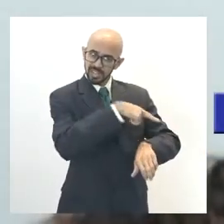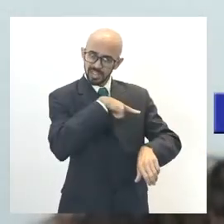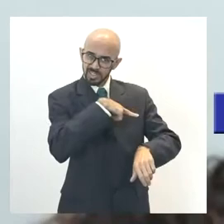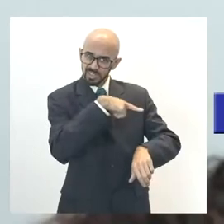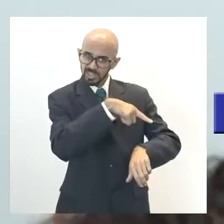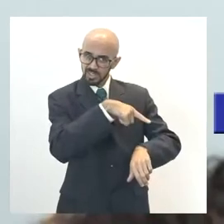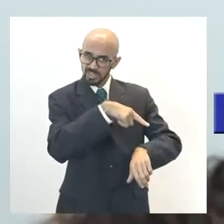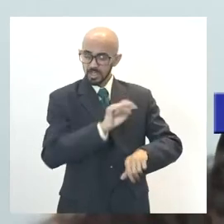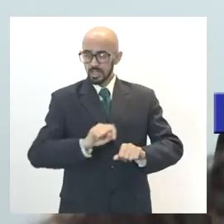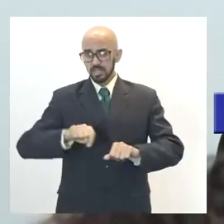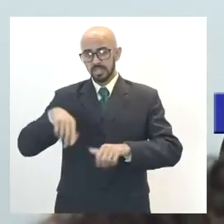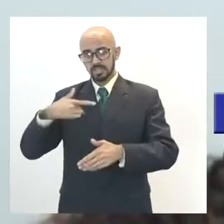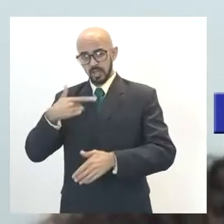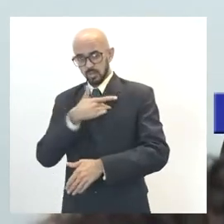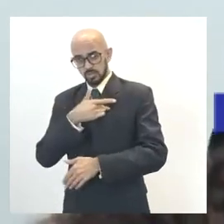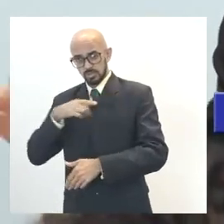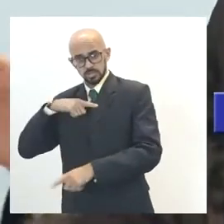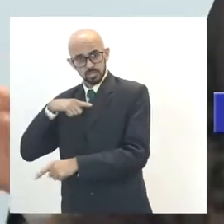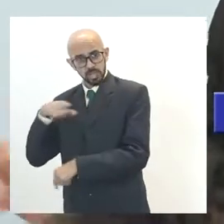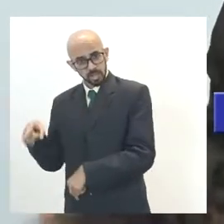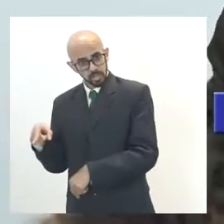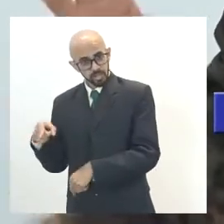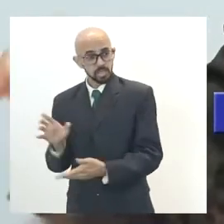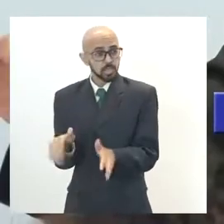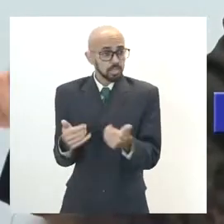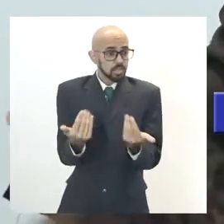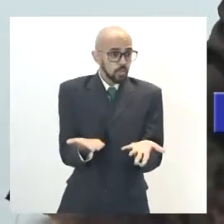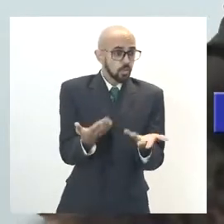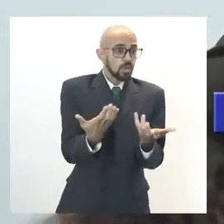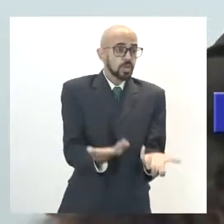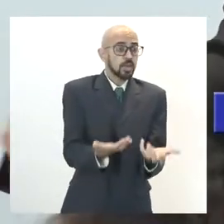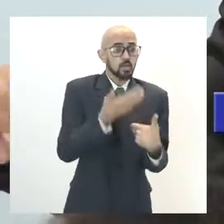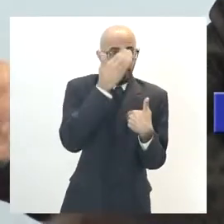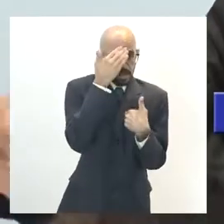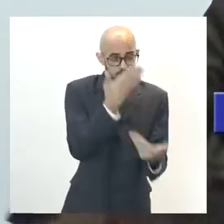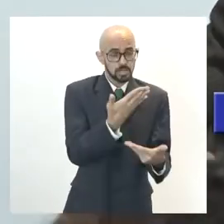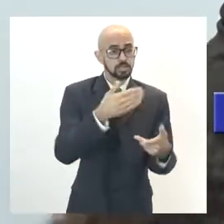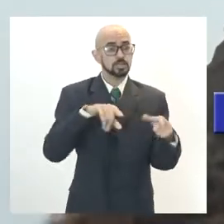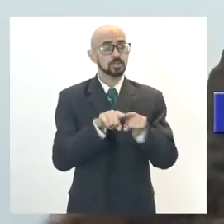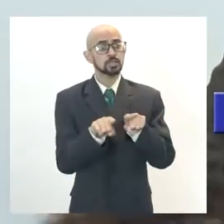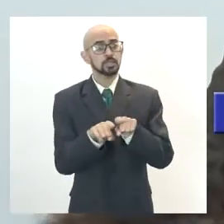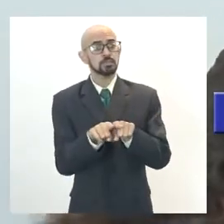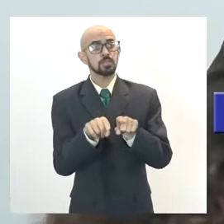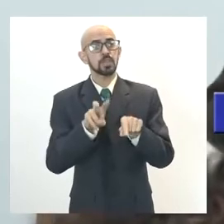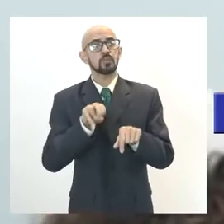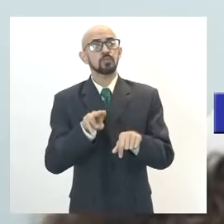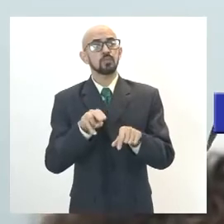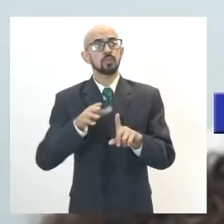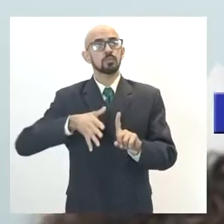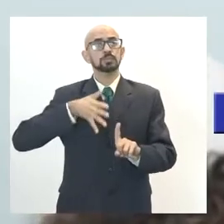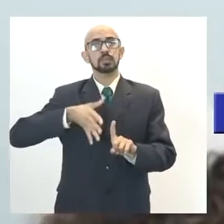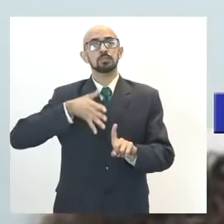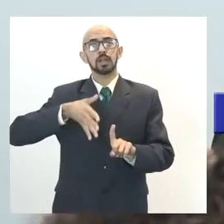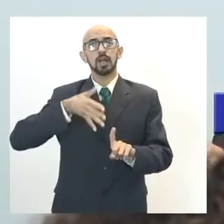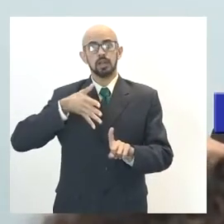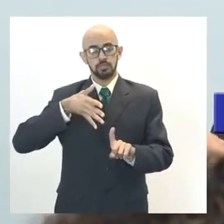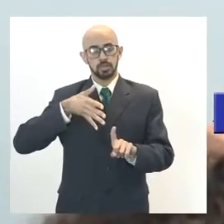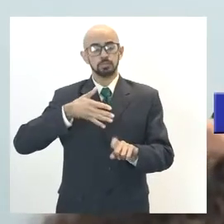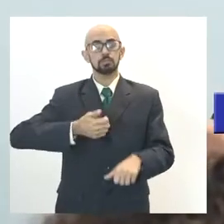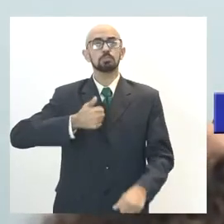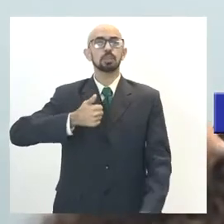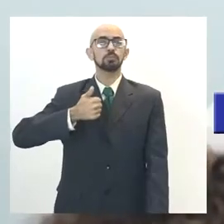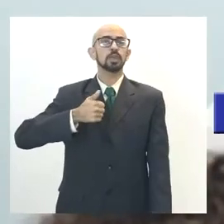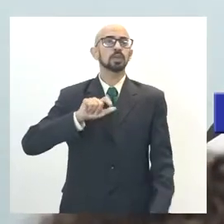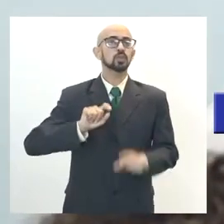cá registrado então eu vou então agradecer e vou passar a palavra primeiro né